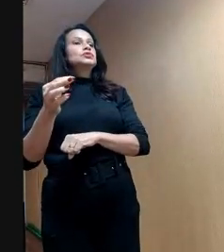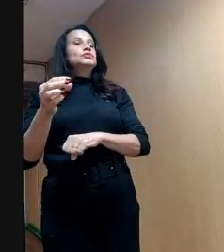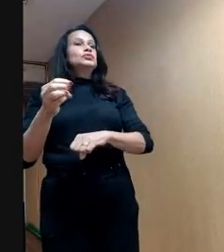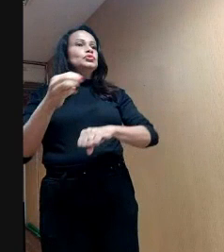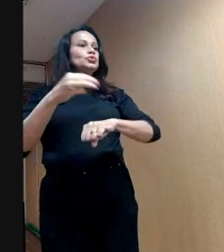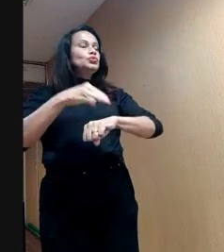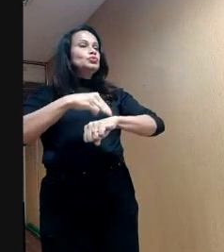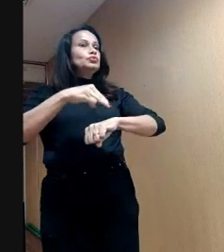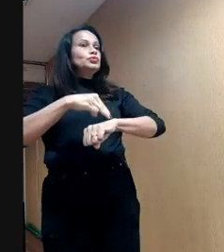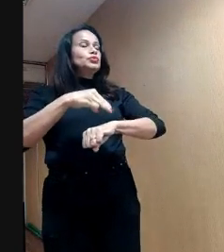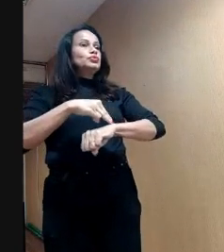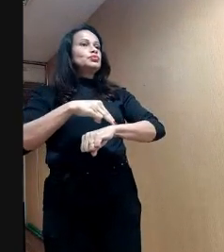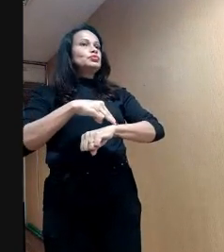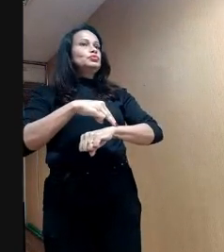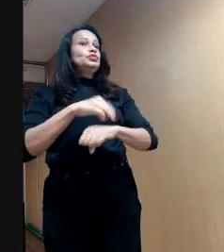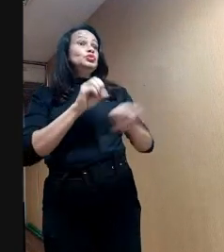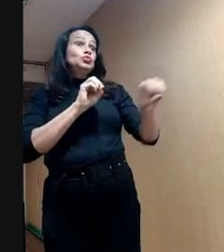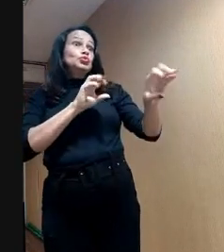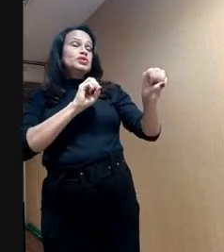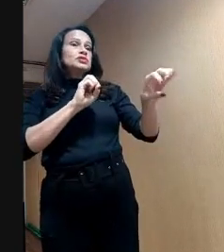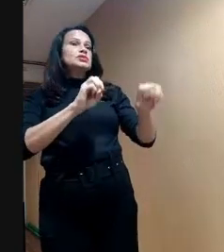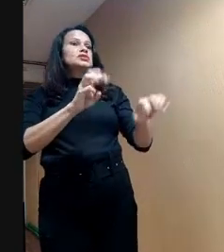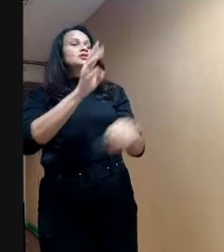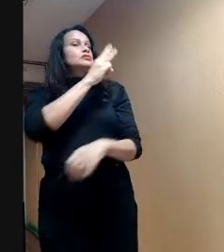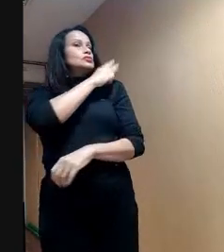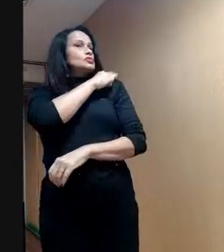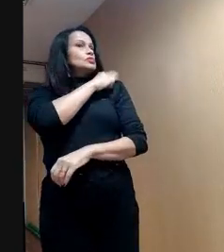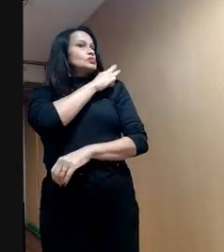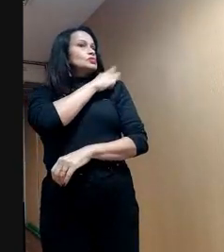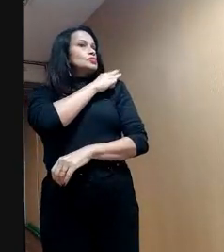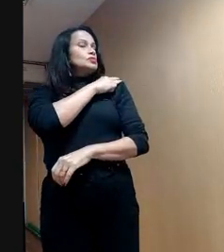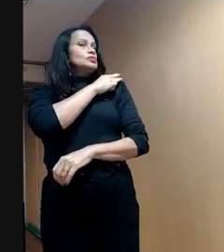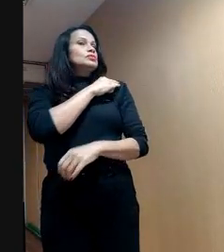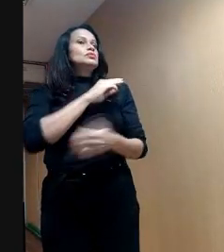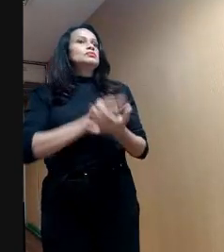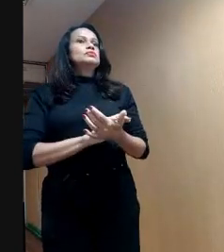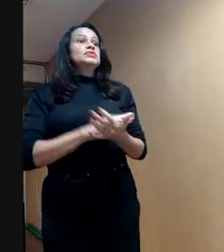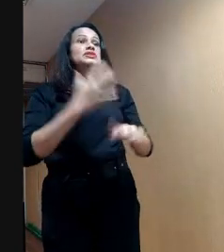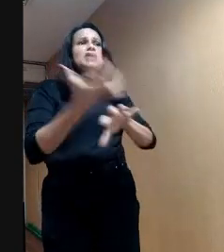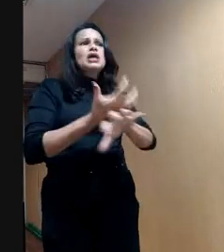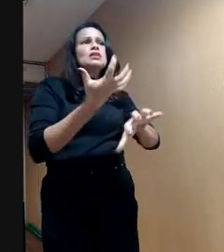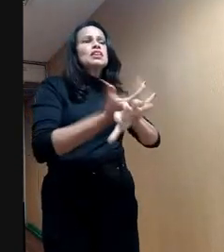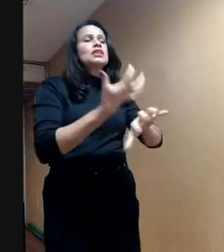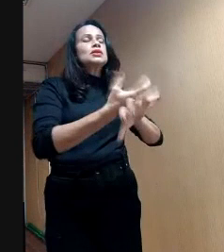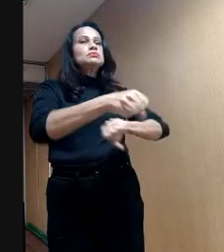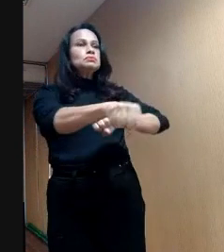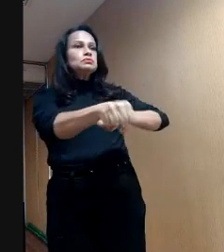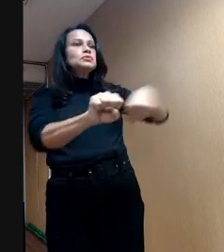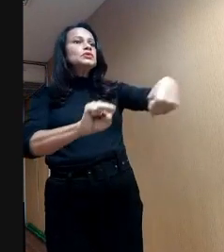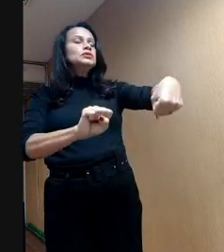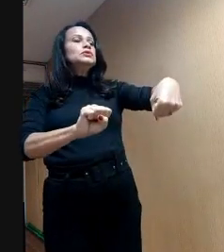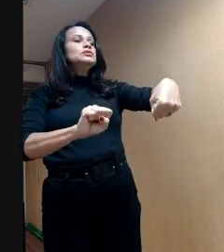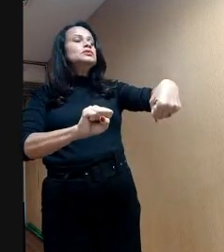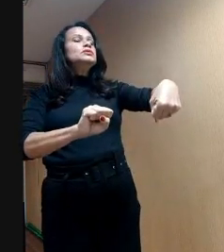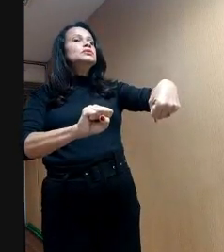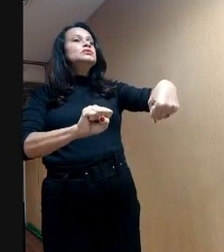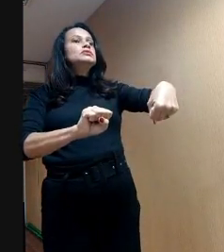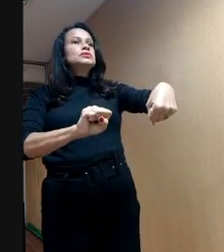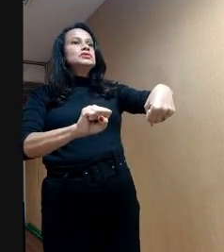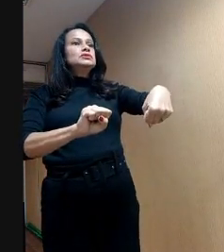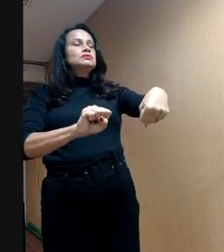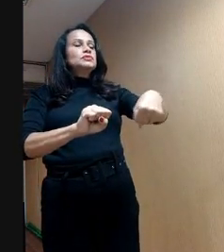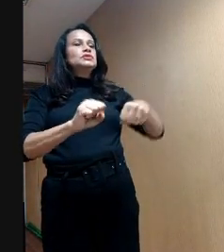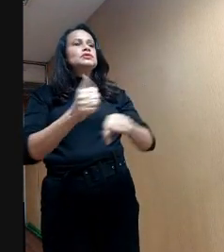esse diálogo entre a matemática e as disciplinas da formação profissional e